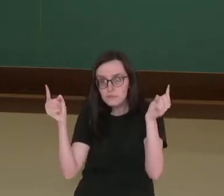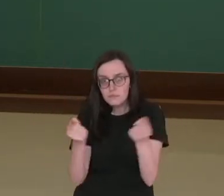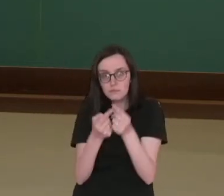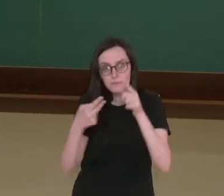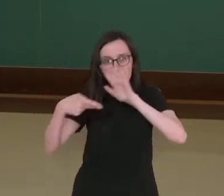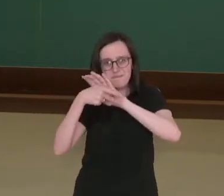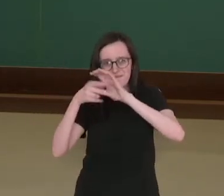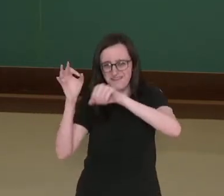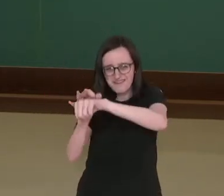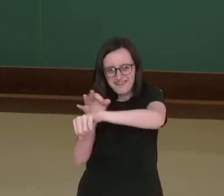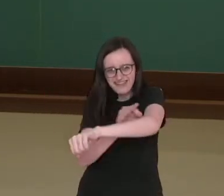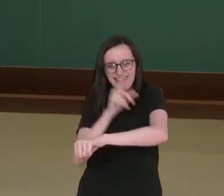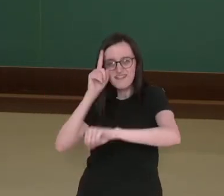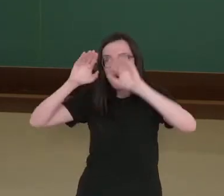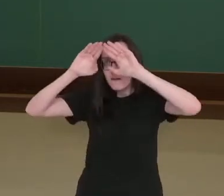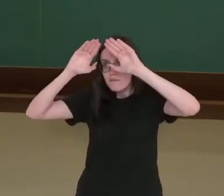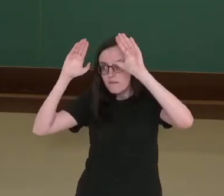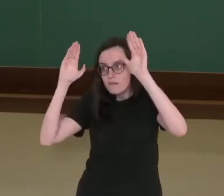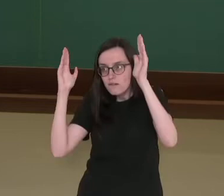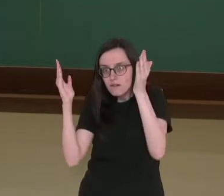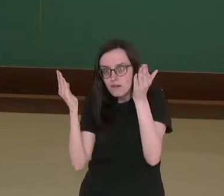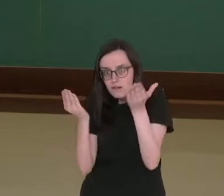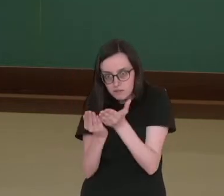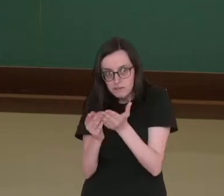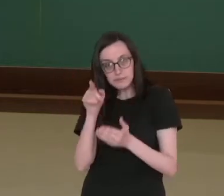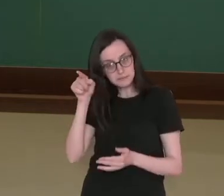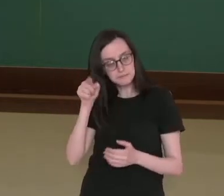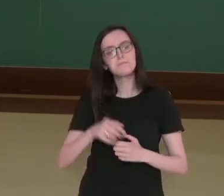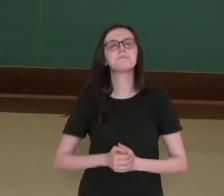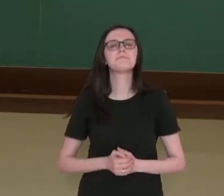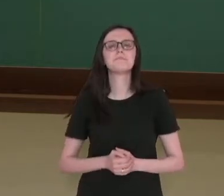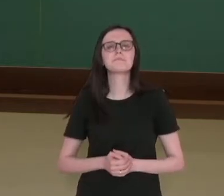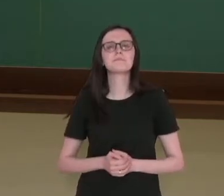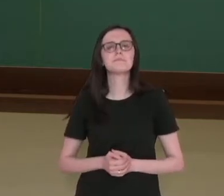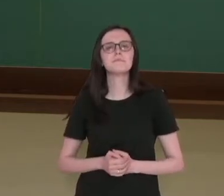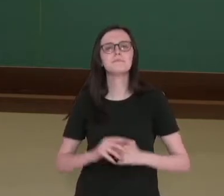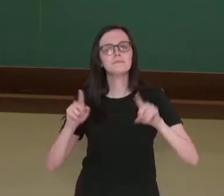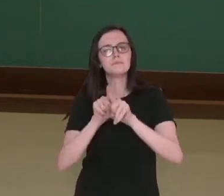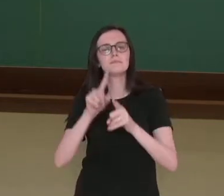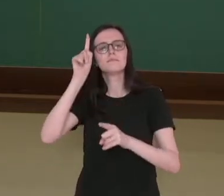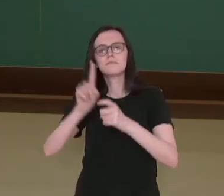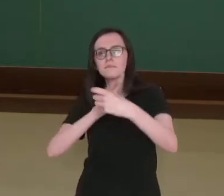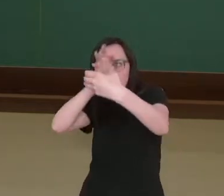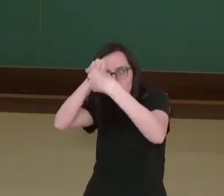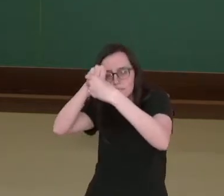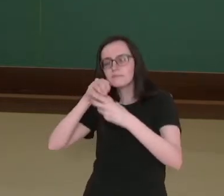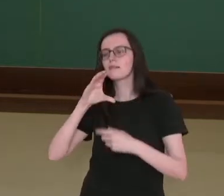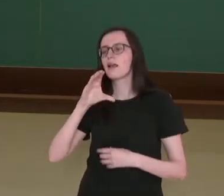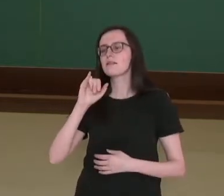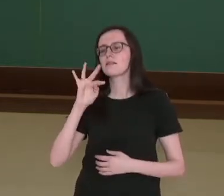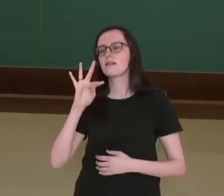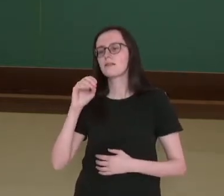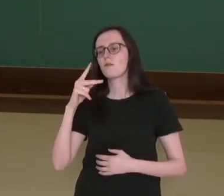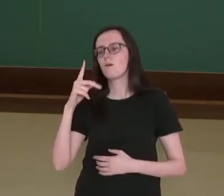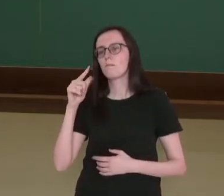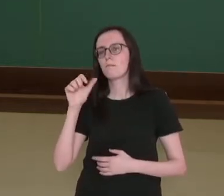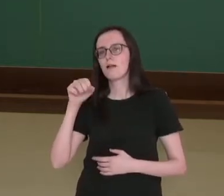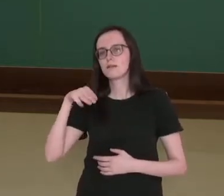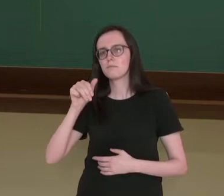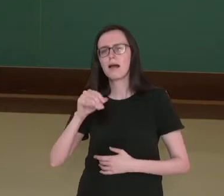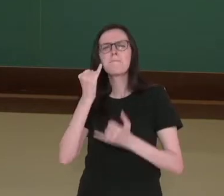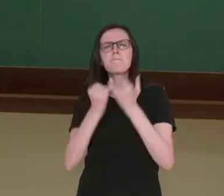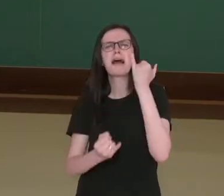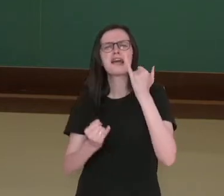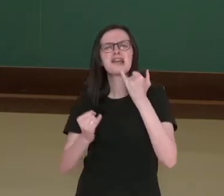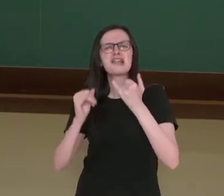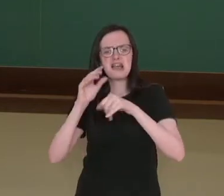celular, que é o que fica em volta da célula. Tem um citoplasma, que é como se fosse um